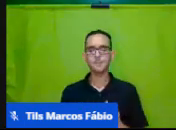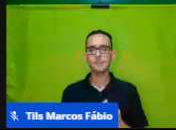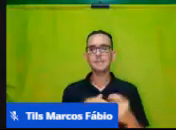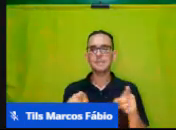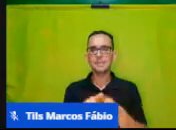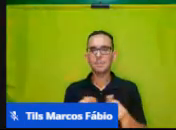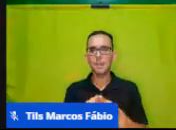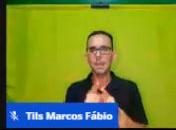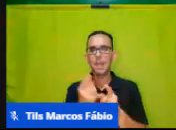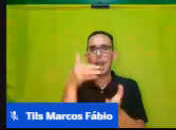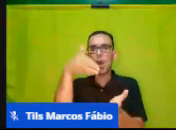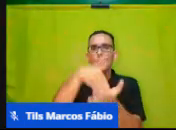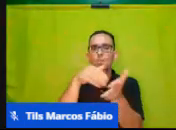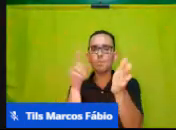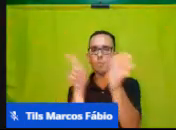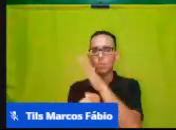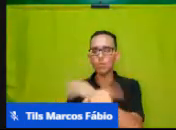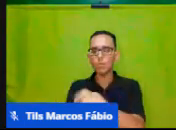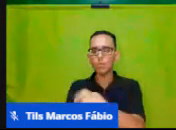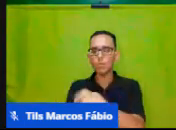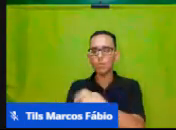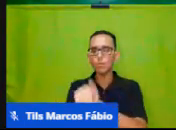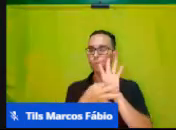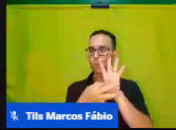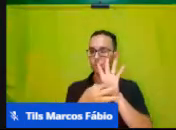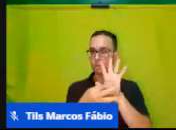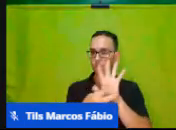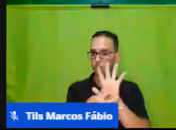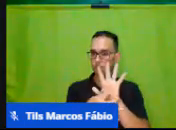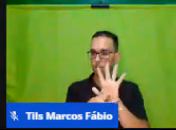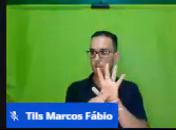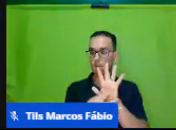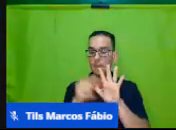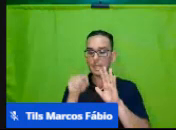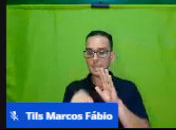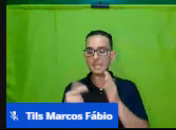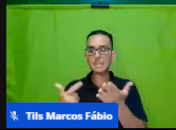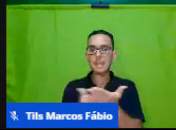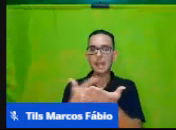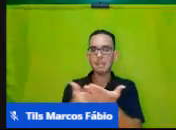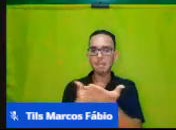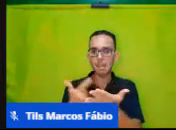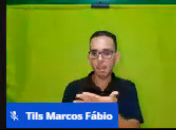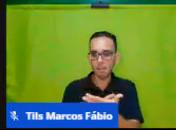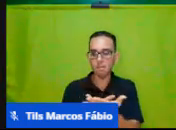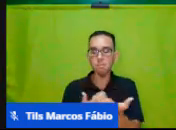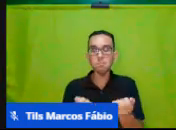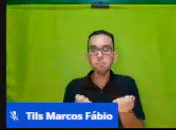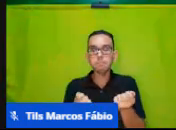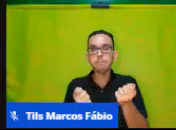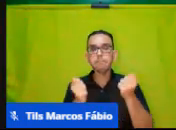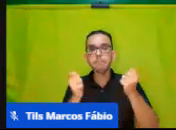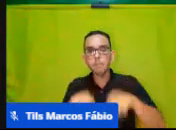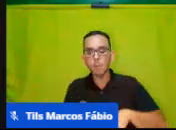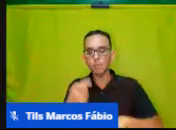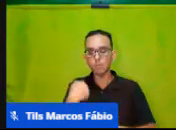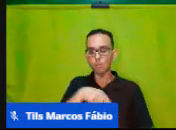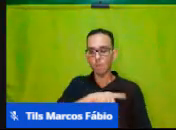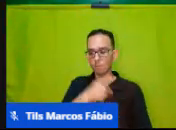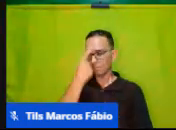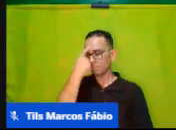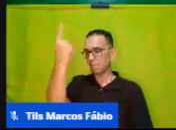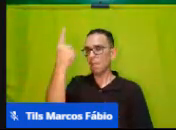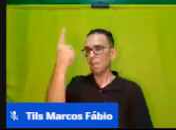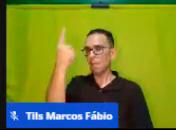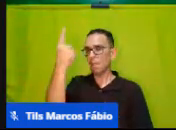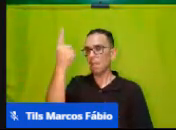última pergunta vai ser isso, né? A sugestão, né? Para que esse caderno vire isso que você falou, né? Que para a gente, assim, a ideia era essa, vamos fazer um